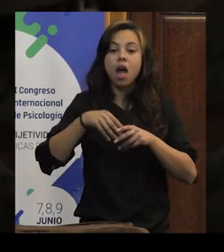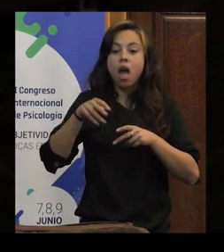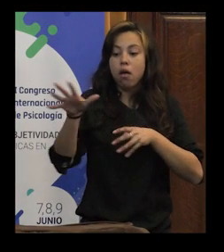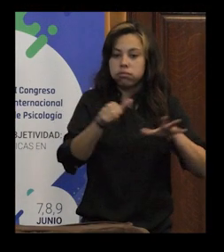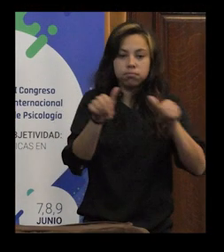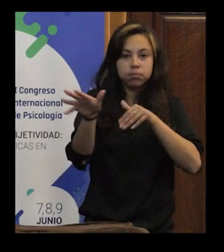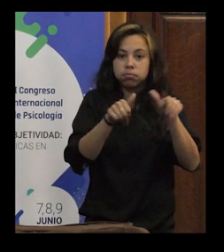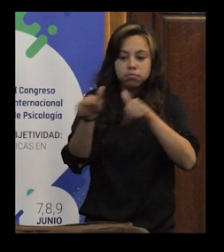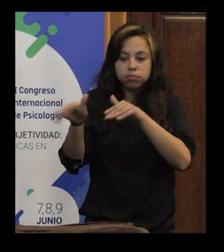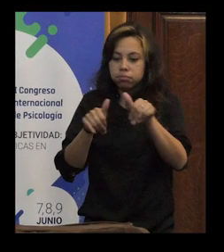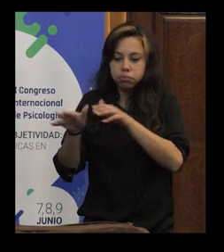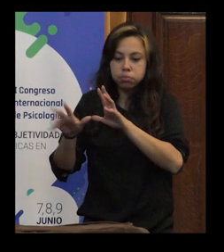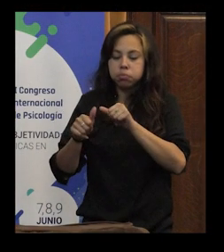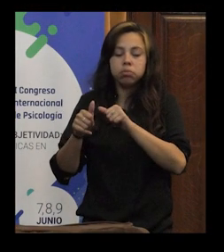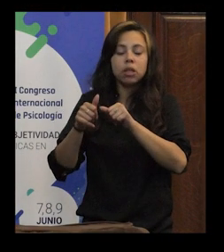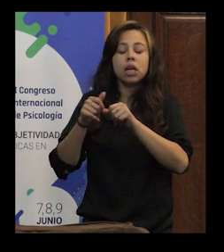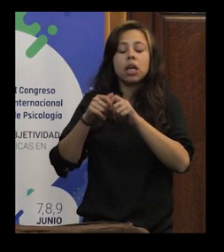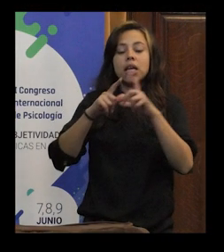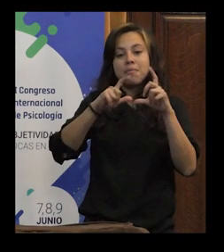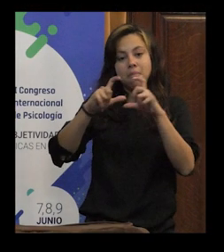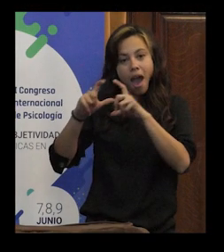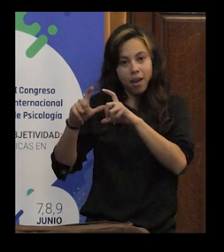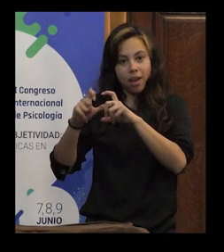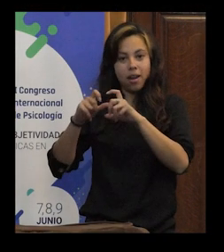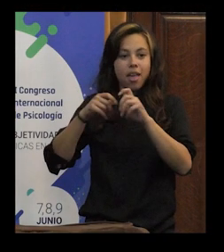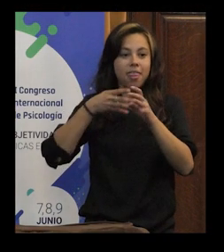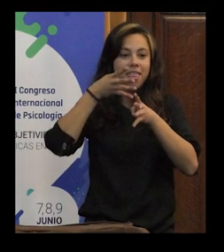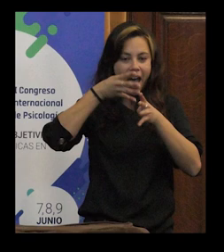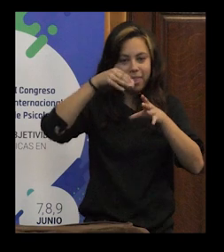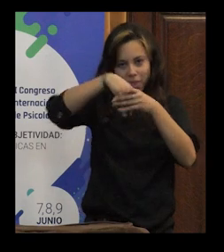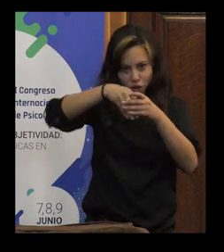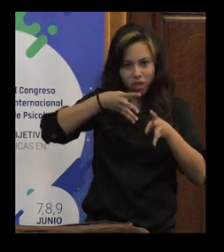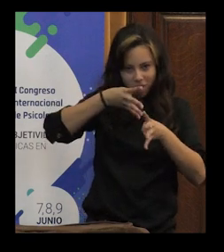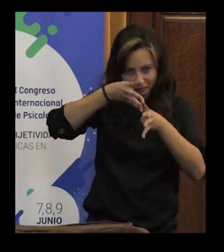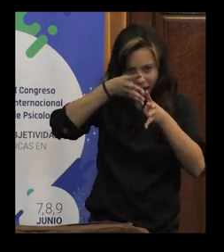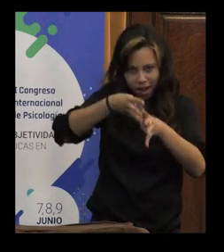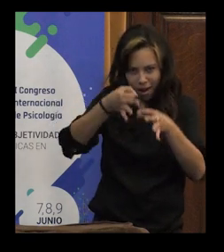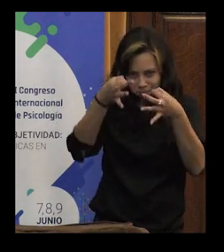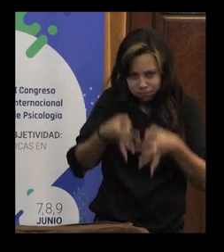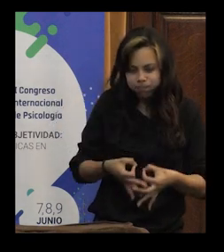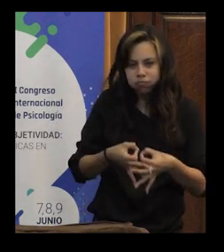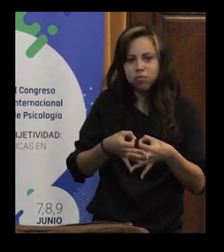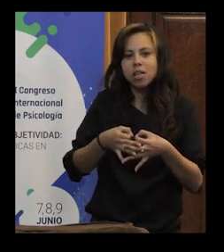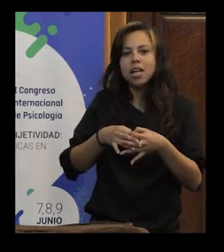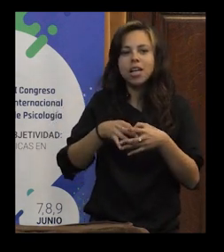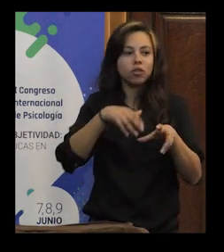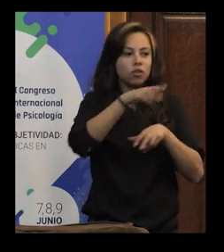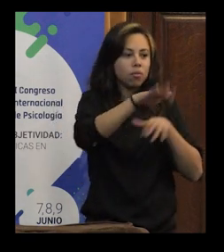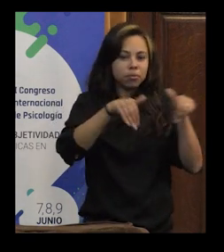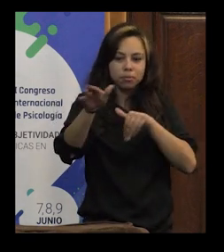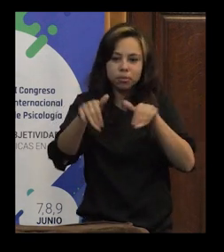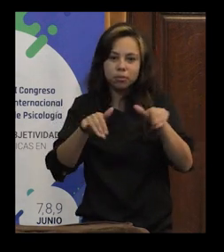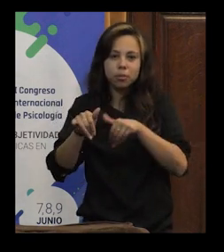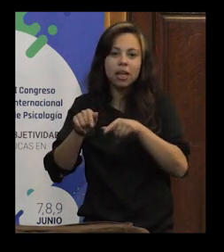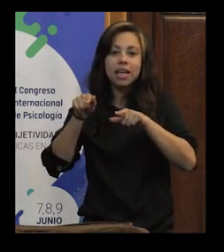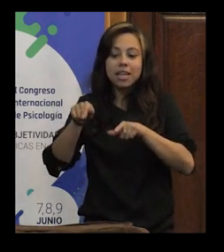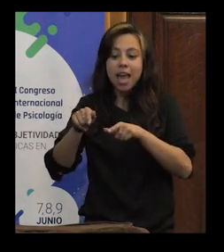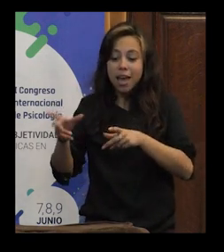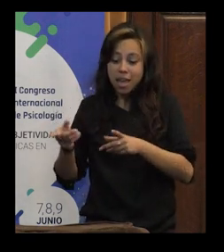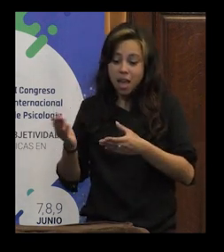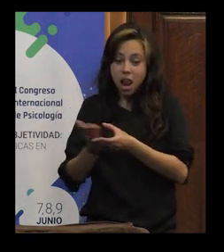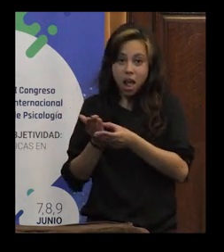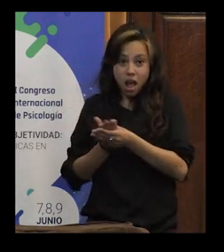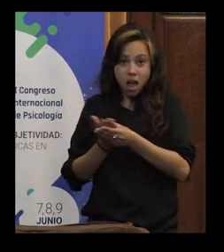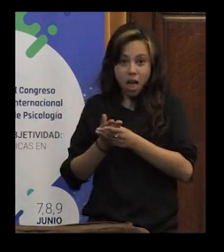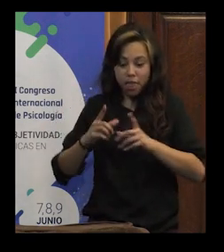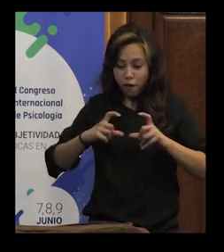color de como era a guerra em las trincheiras. E a presença do cigarrillo é muito, muito